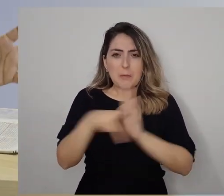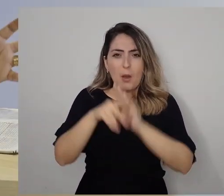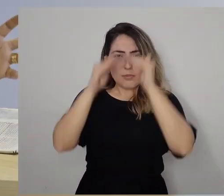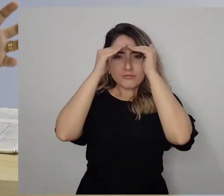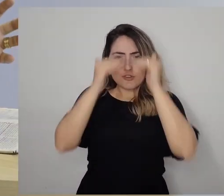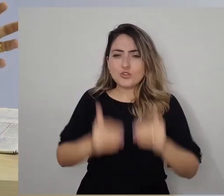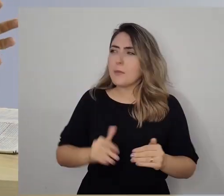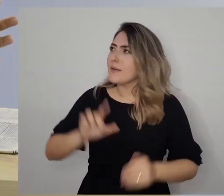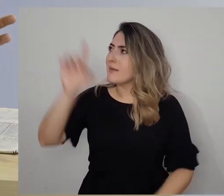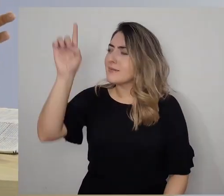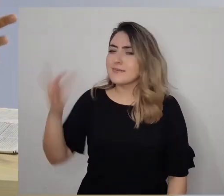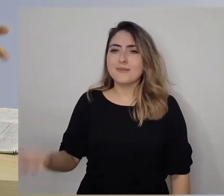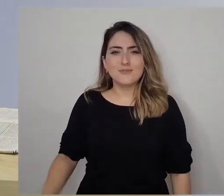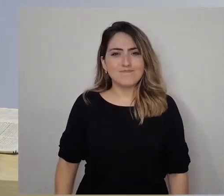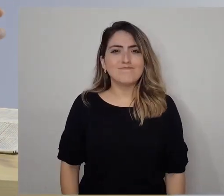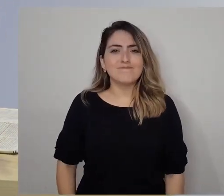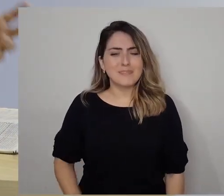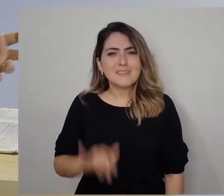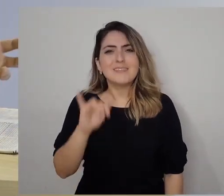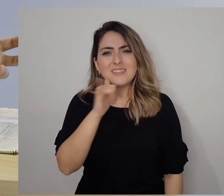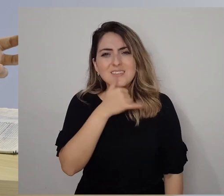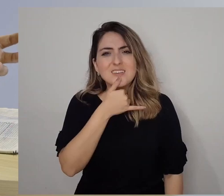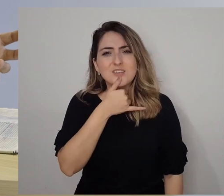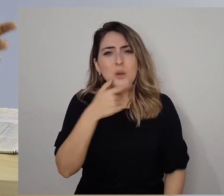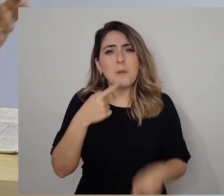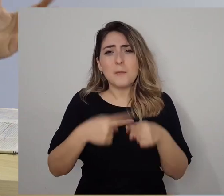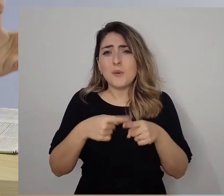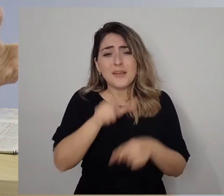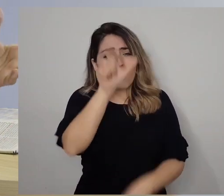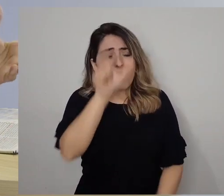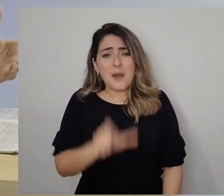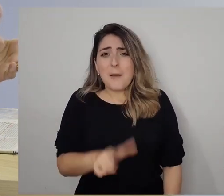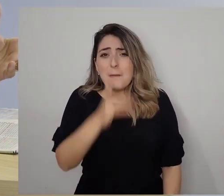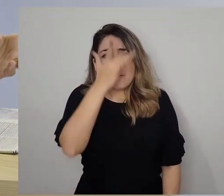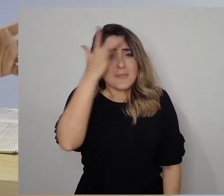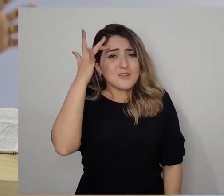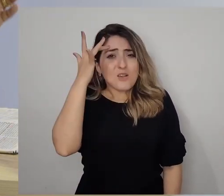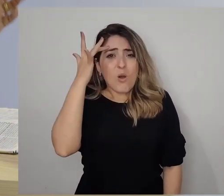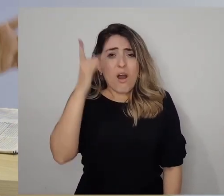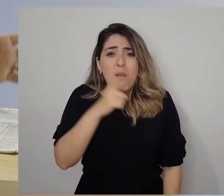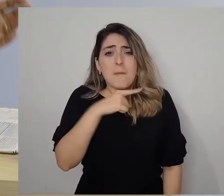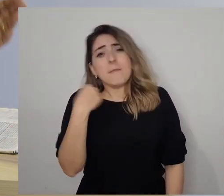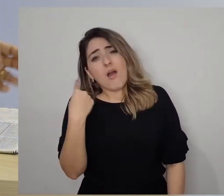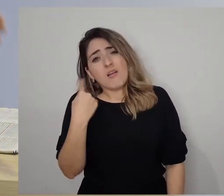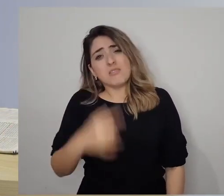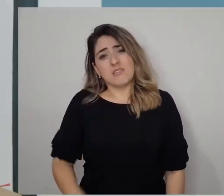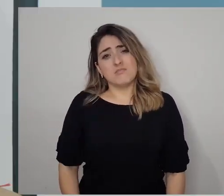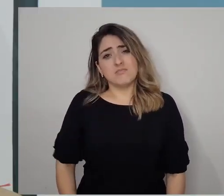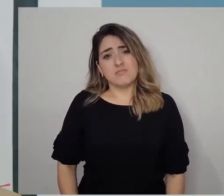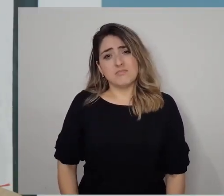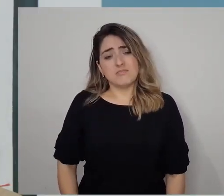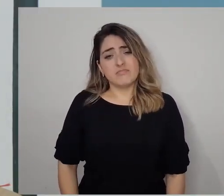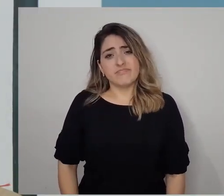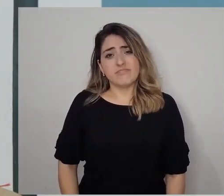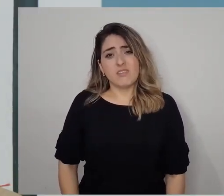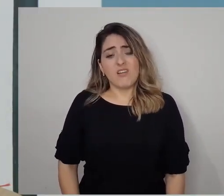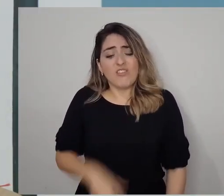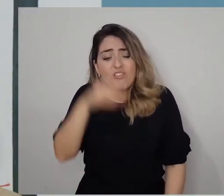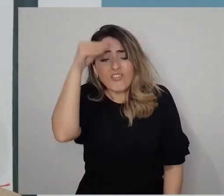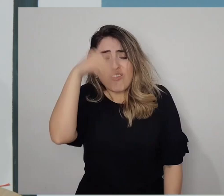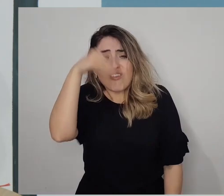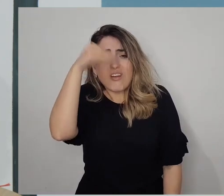só conseguem desobedecer. Eles estão espiritualmente mortos, mortos para Deus. Eles vivem de acordo com a vontade do